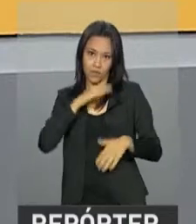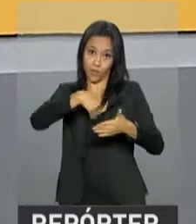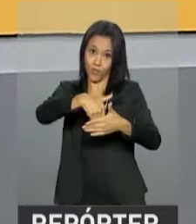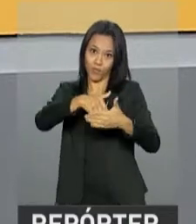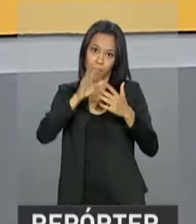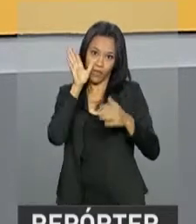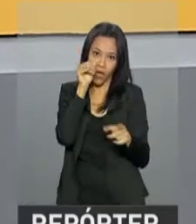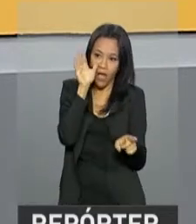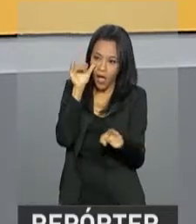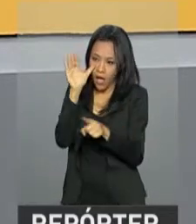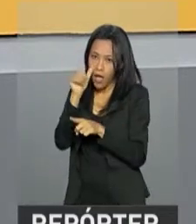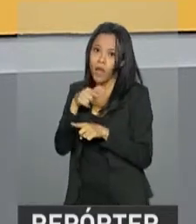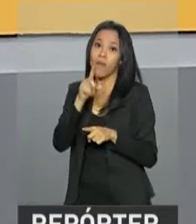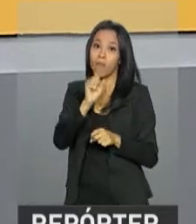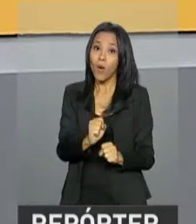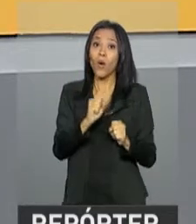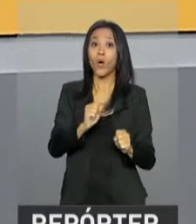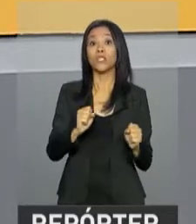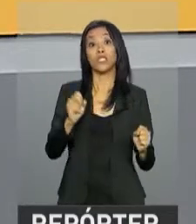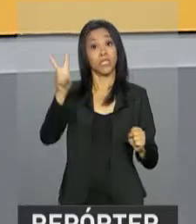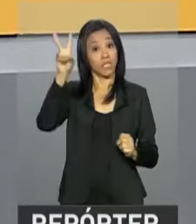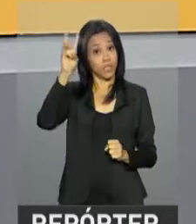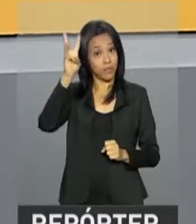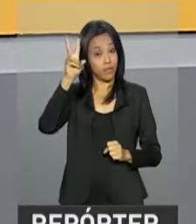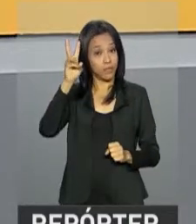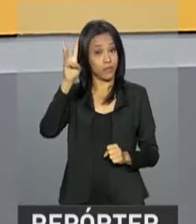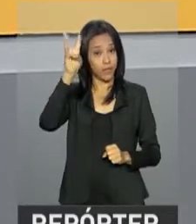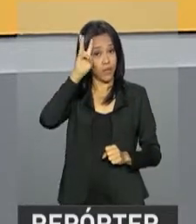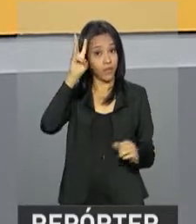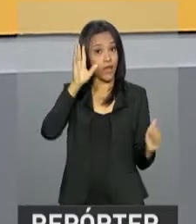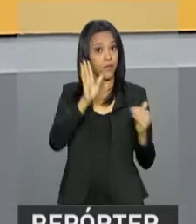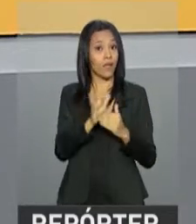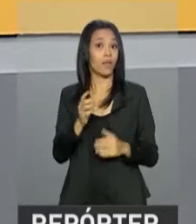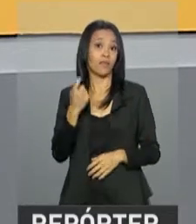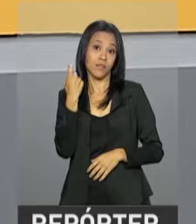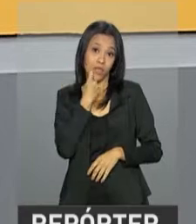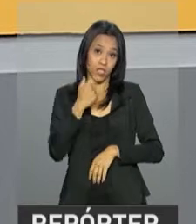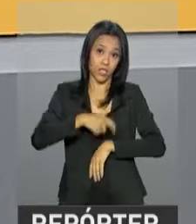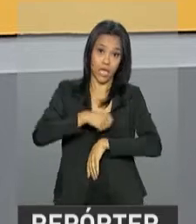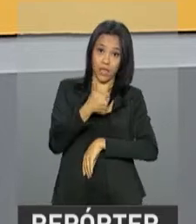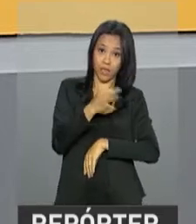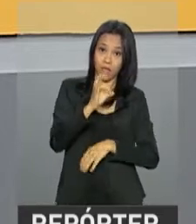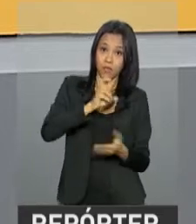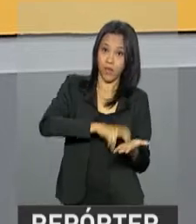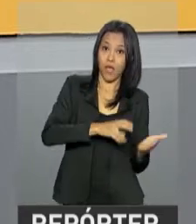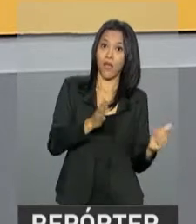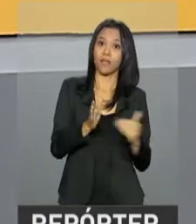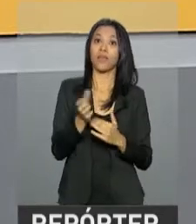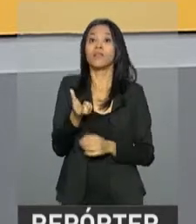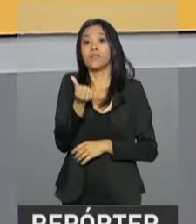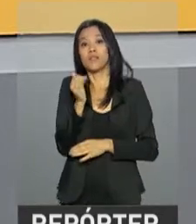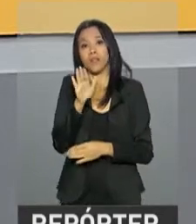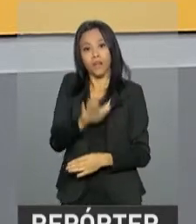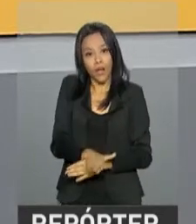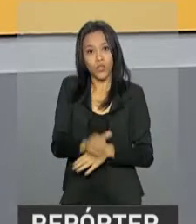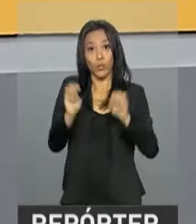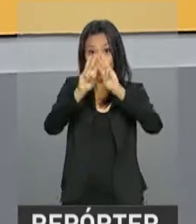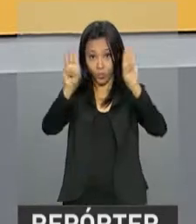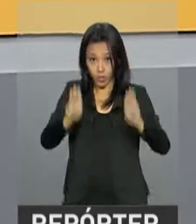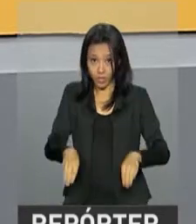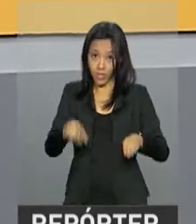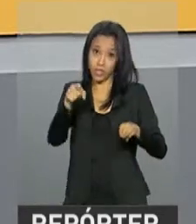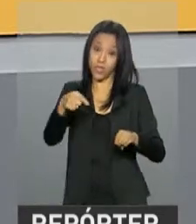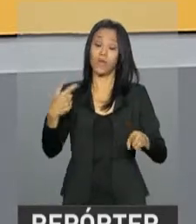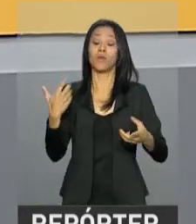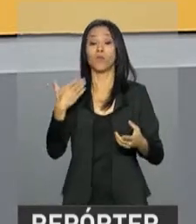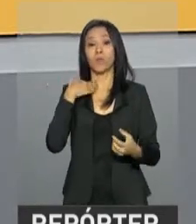visitações podem ser feitas de terça a sexta feira das 10 da manhã às seis da tarde o museu de valores do banco central fica em